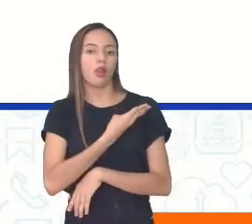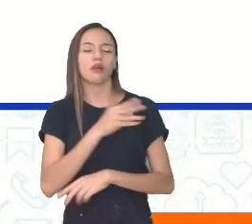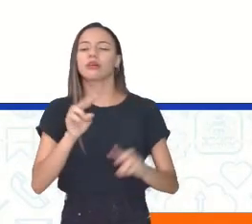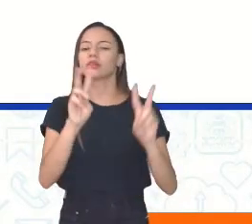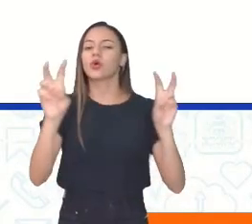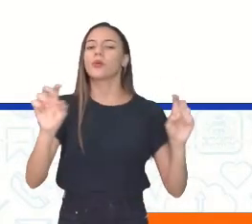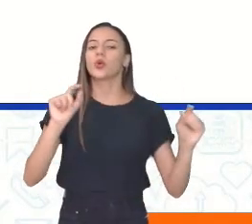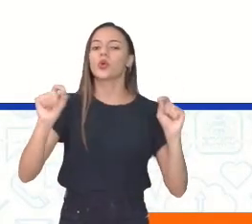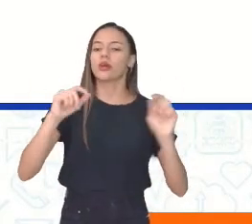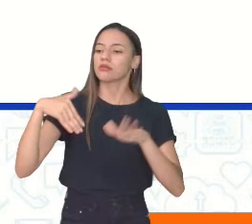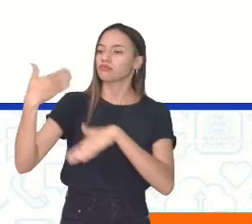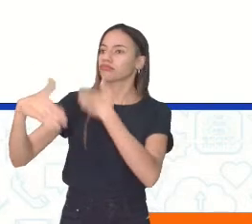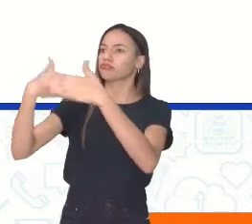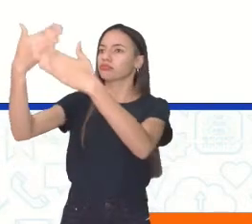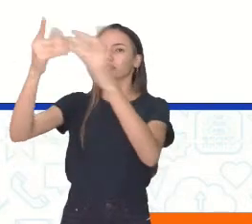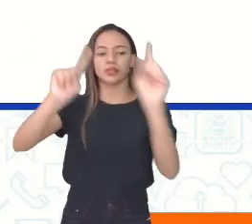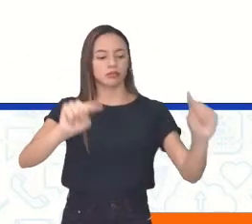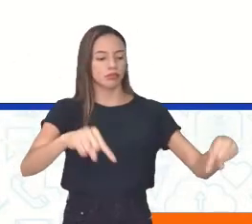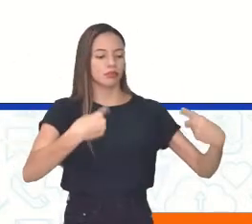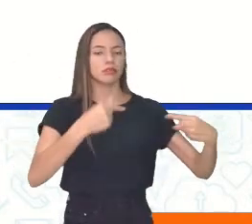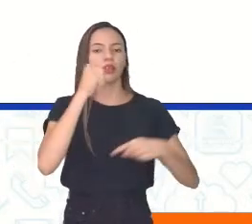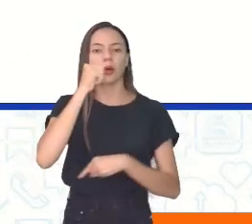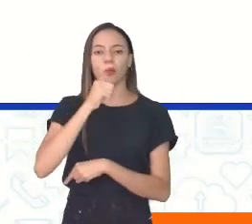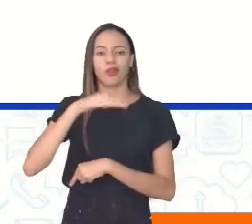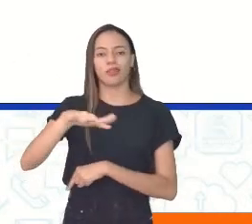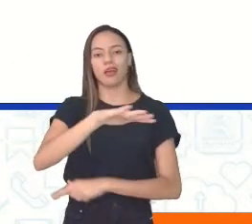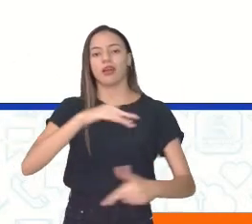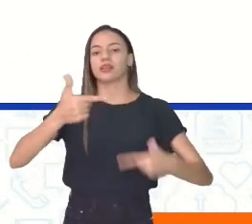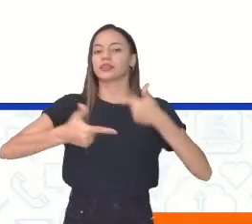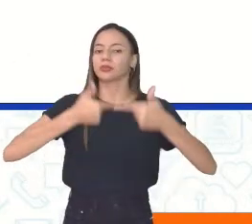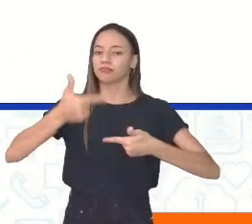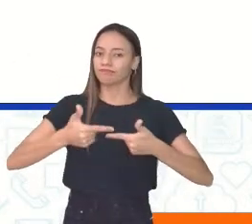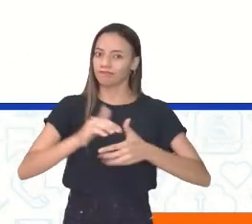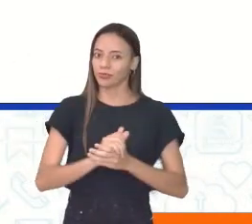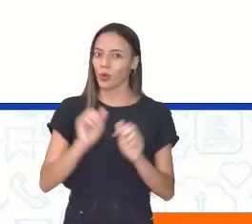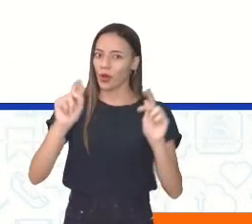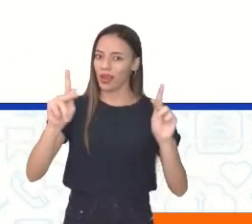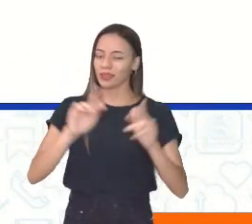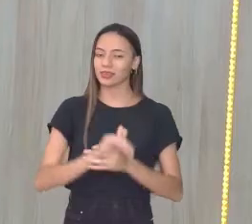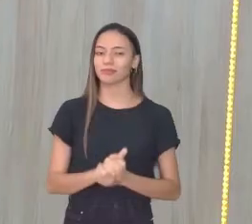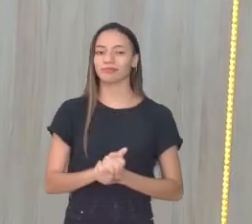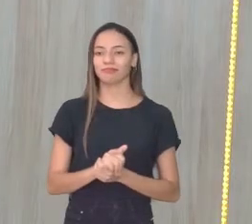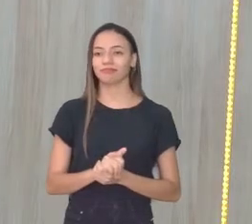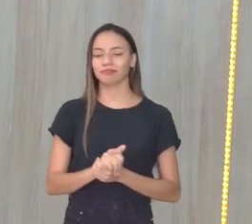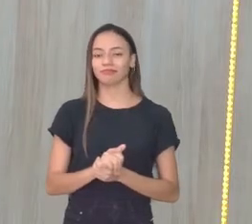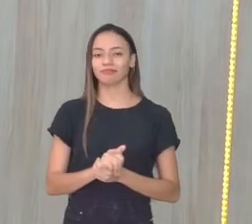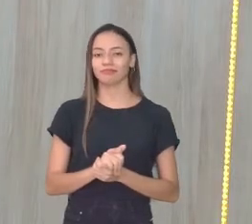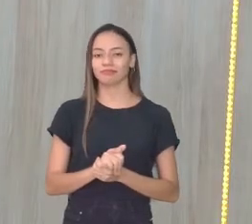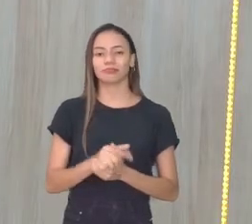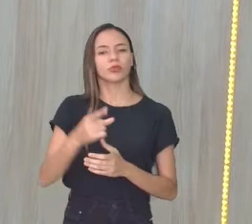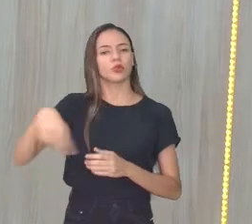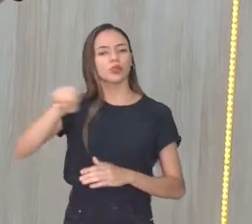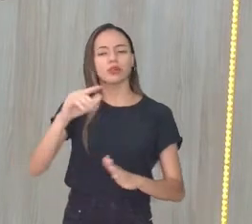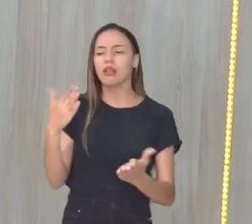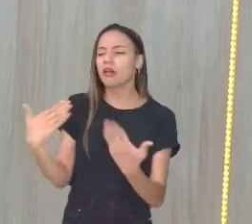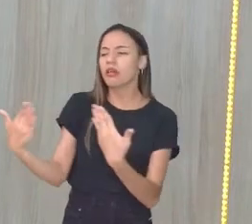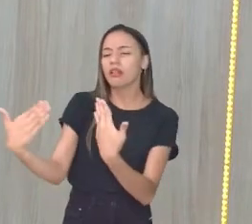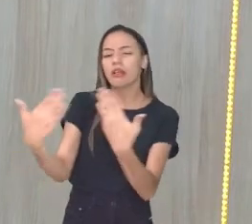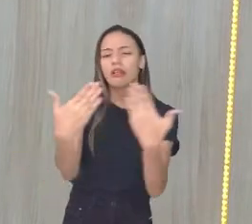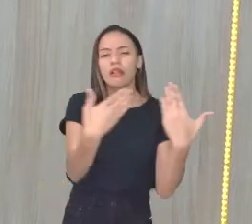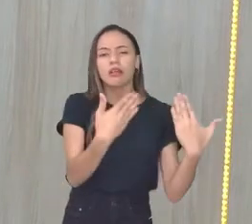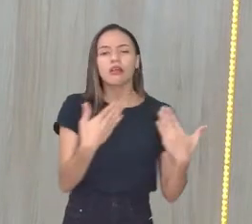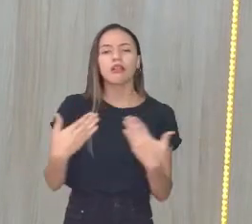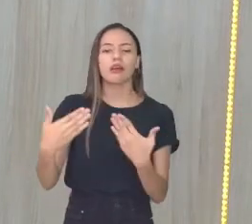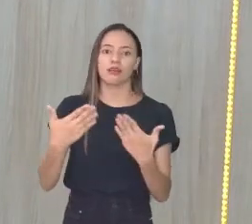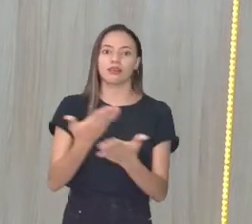sobre os avanços e desafios das mulheres no mercado de trabalho. Beleza? Então aí vocês vão conversando aos poucos, e aí